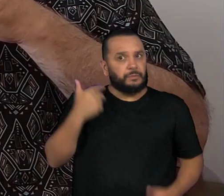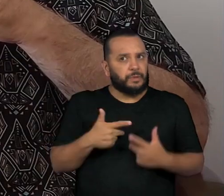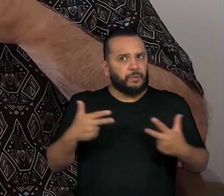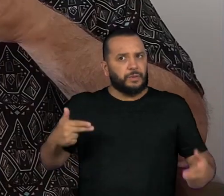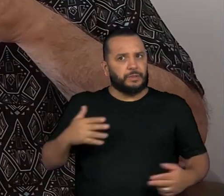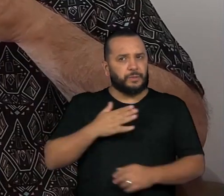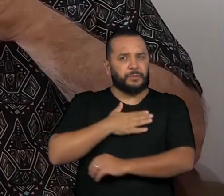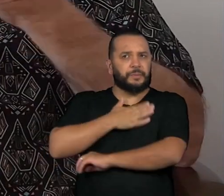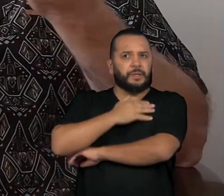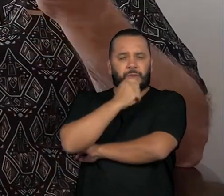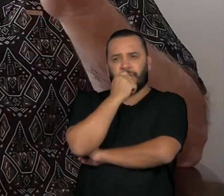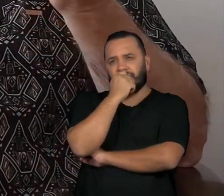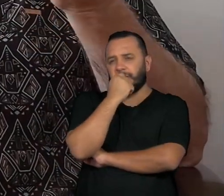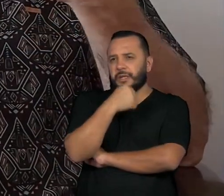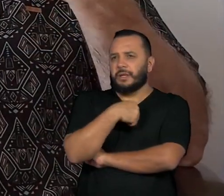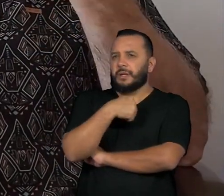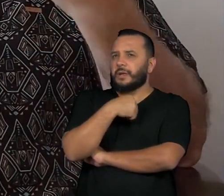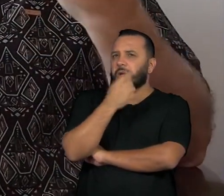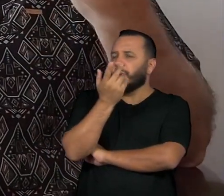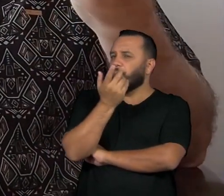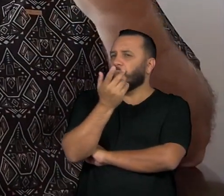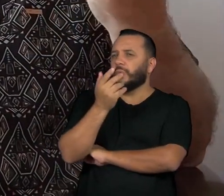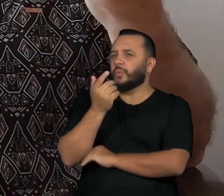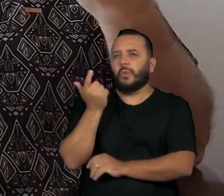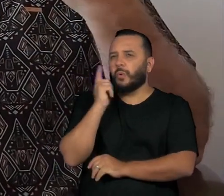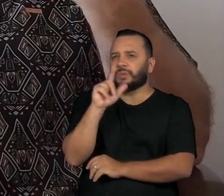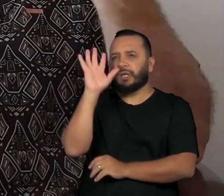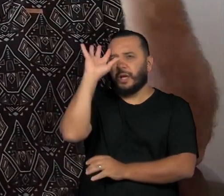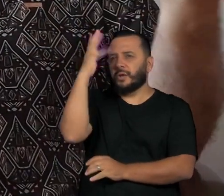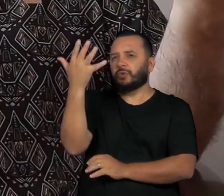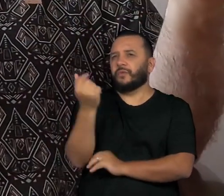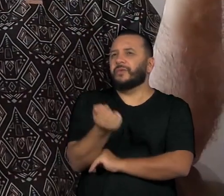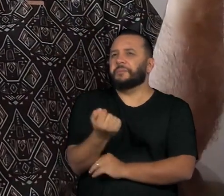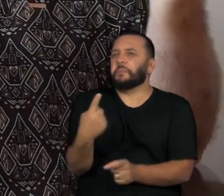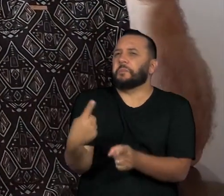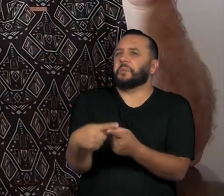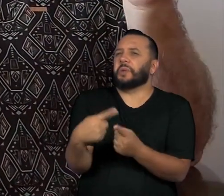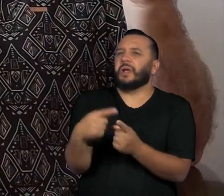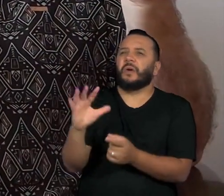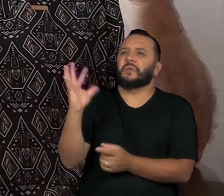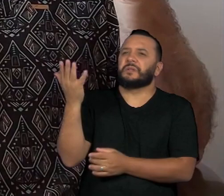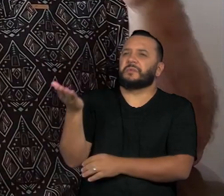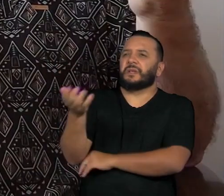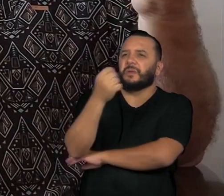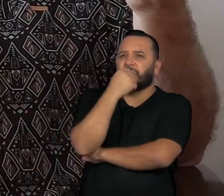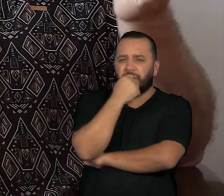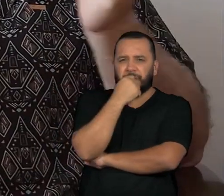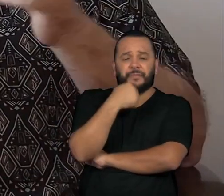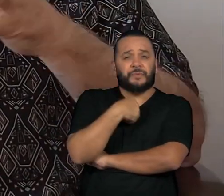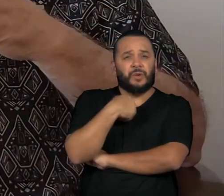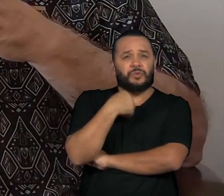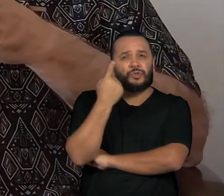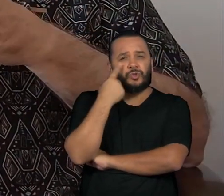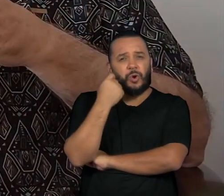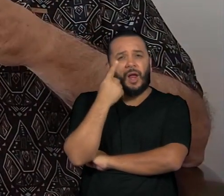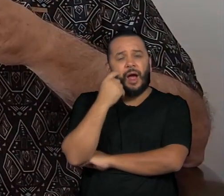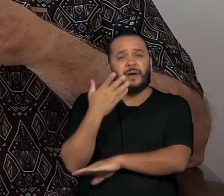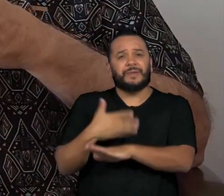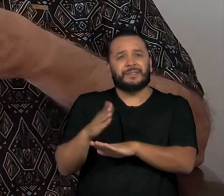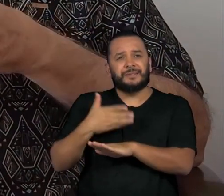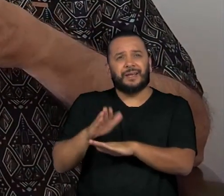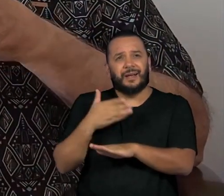eu não conseguia resolver na minha cabeça. Por que aconteceu aquilo? Eu chorava muito nos